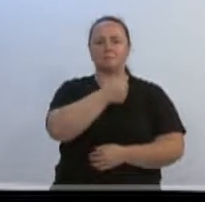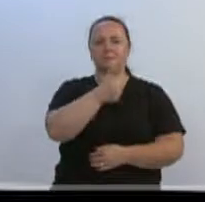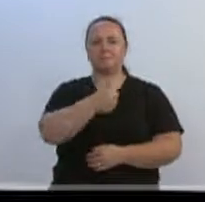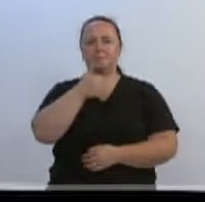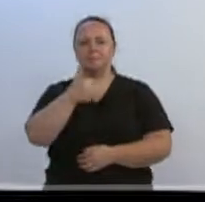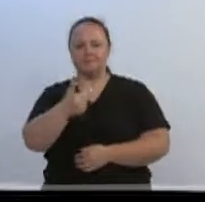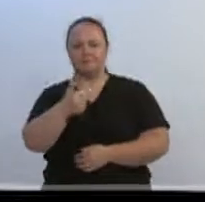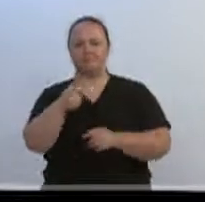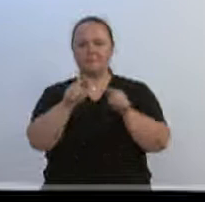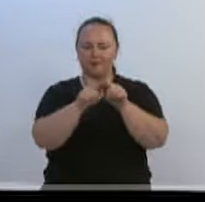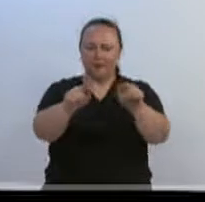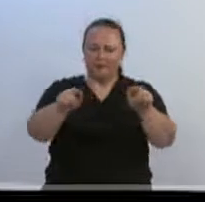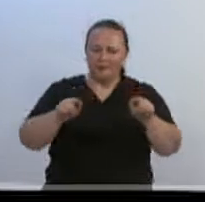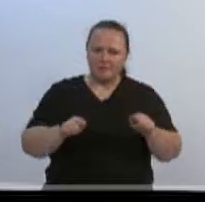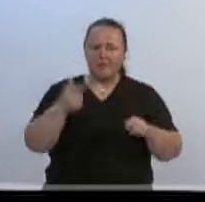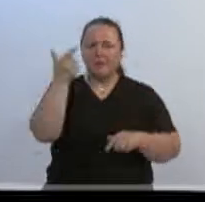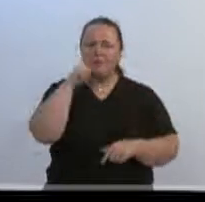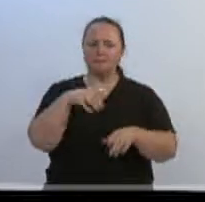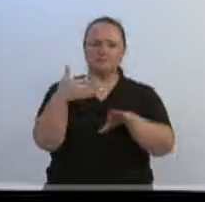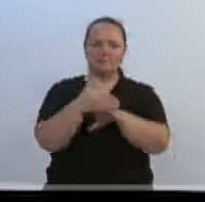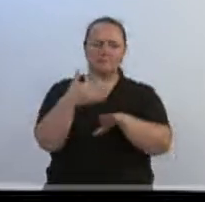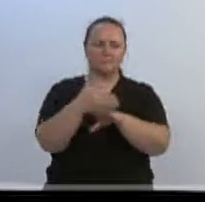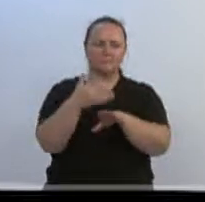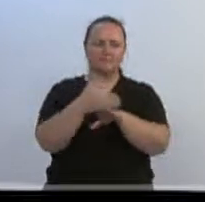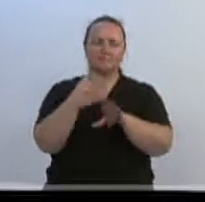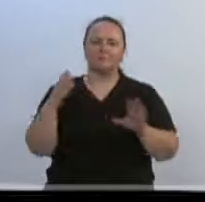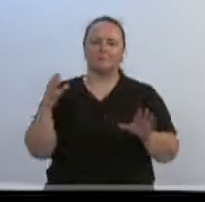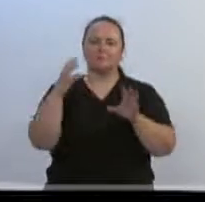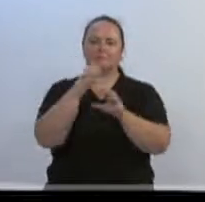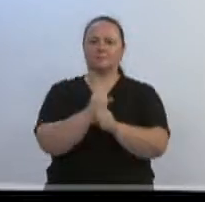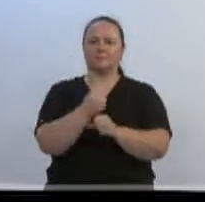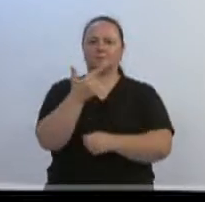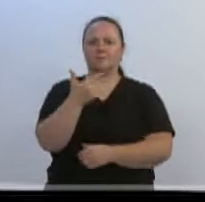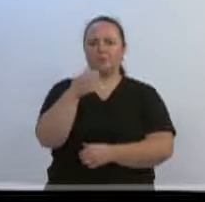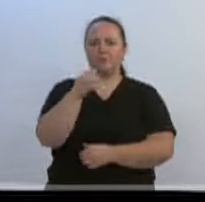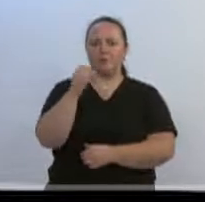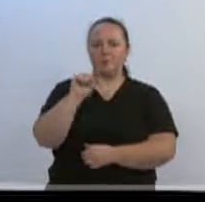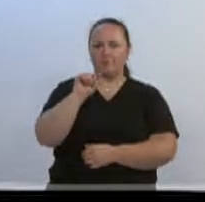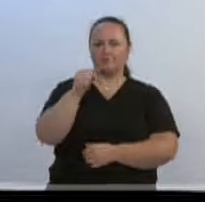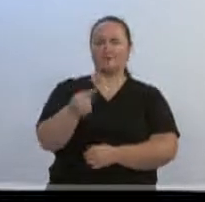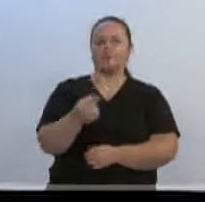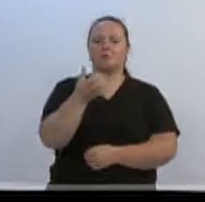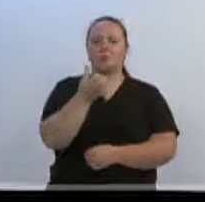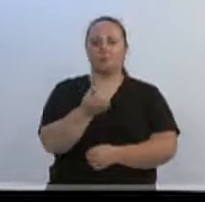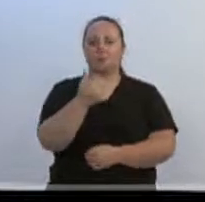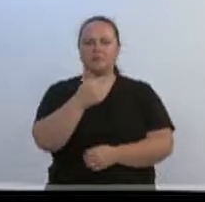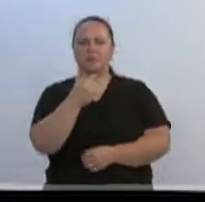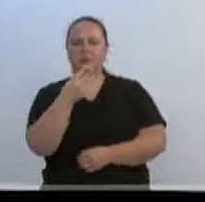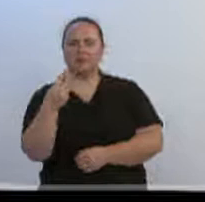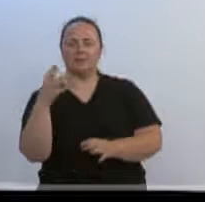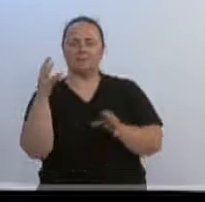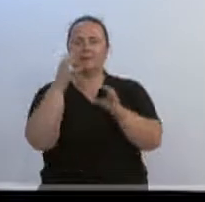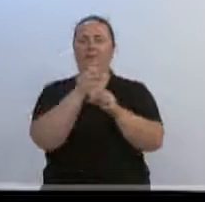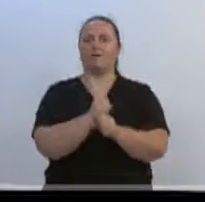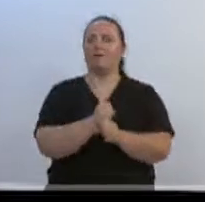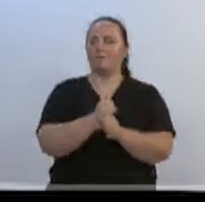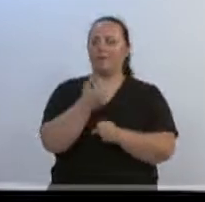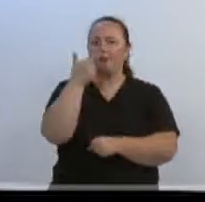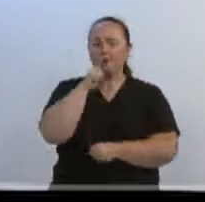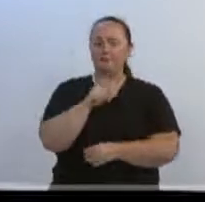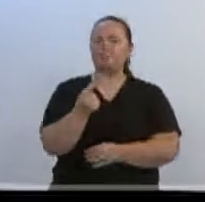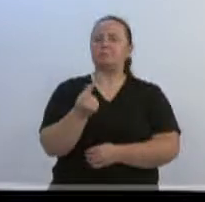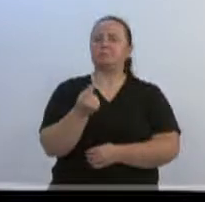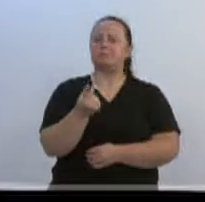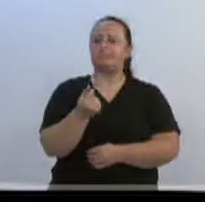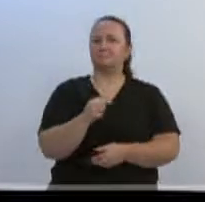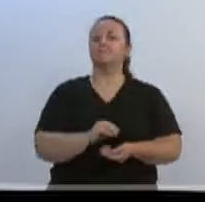pudéssemos participar desse total de vinte e nove mil seiscentos e setenta e três reais essa arrecadação que